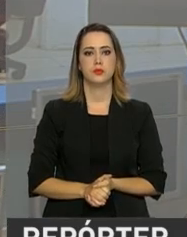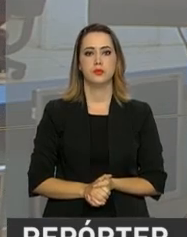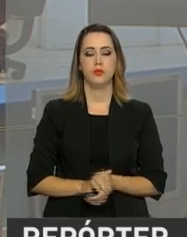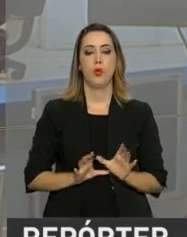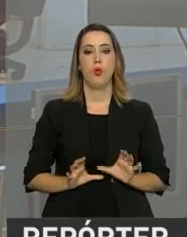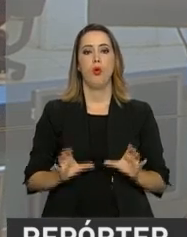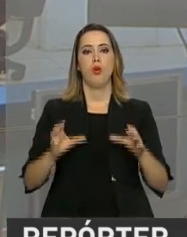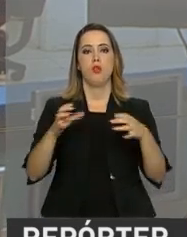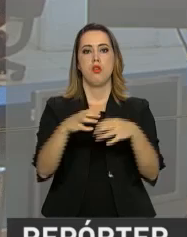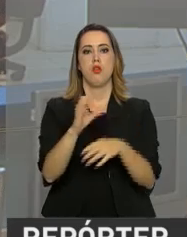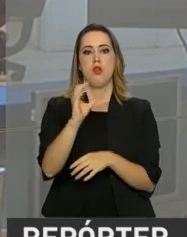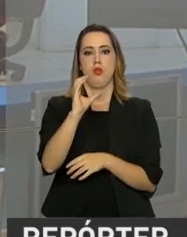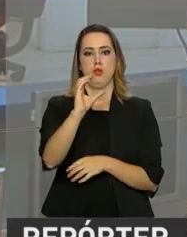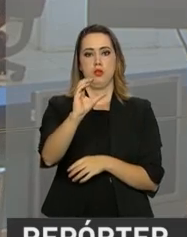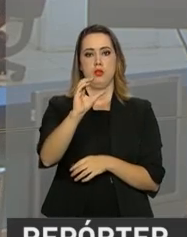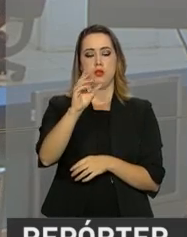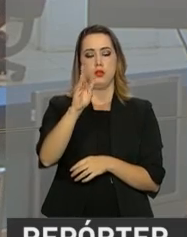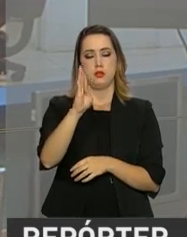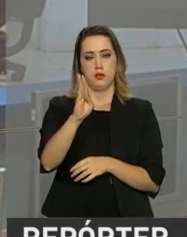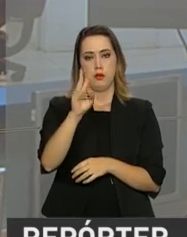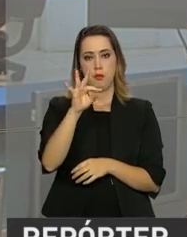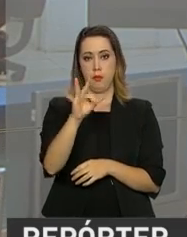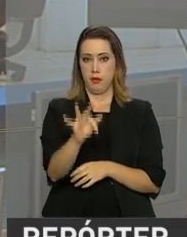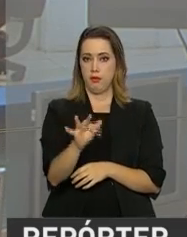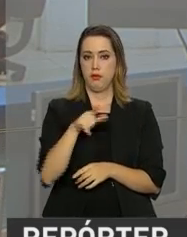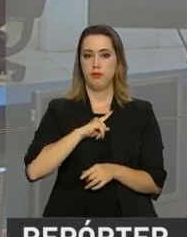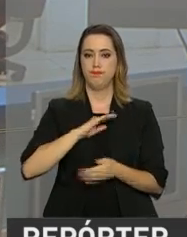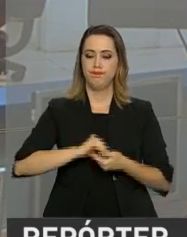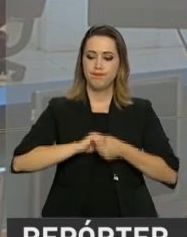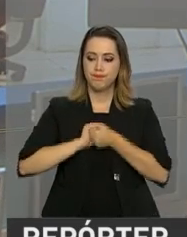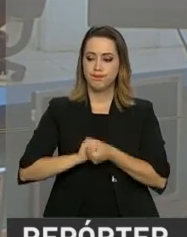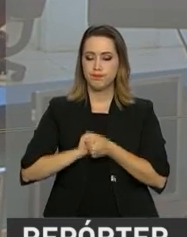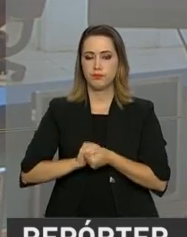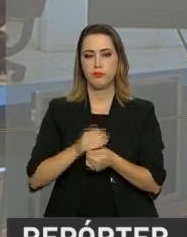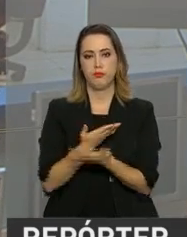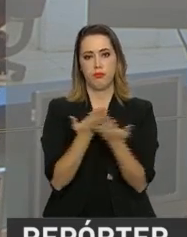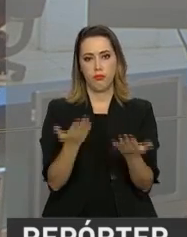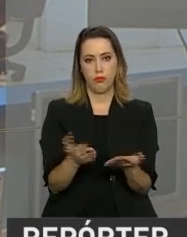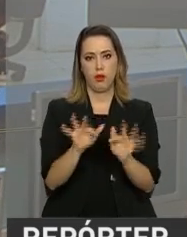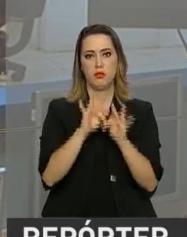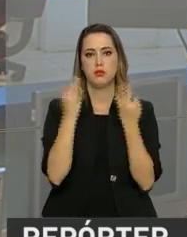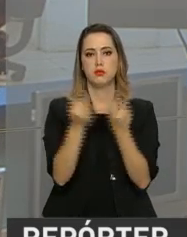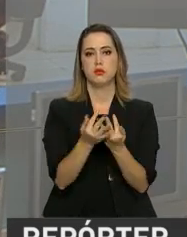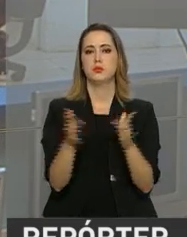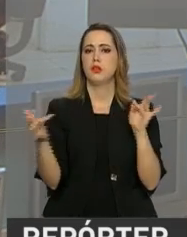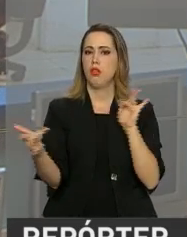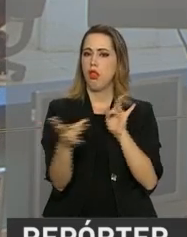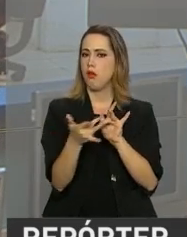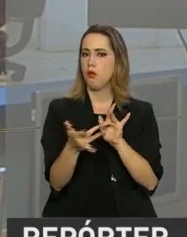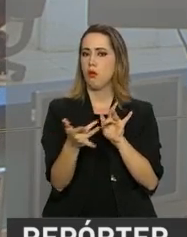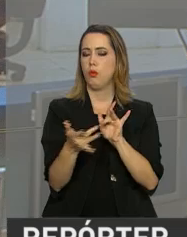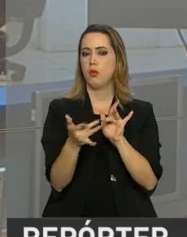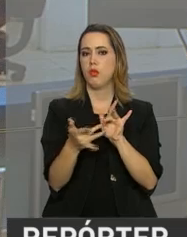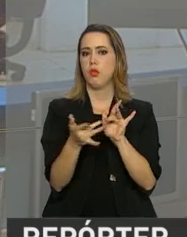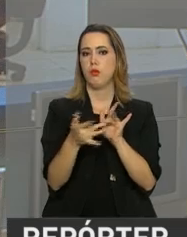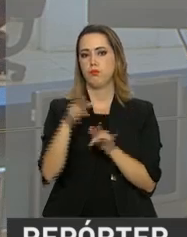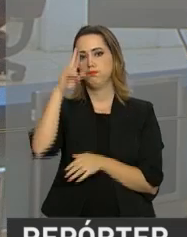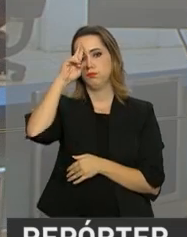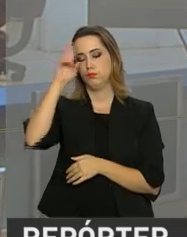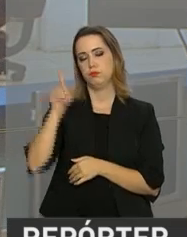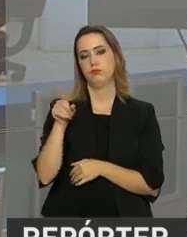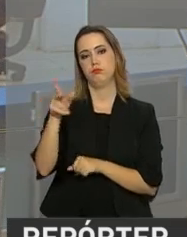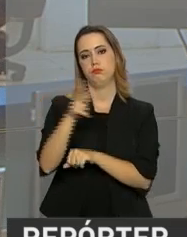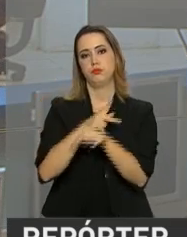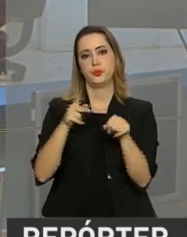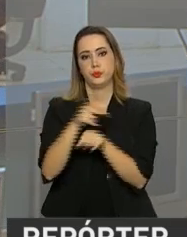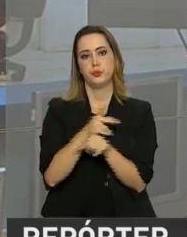Confederação Brasileira de futebol A CBF também manifestou solidariedade e informou que está em contato com as autoridades locais